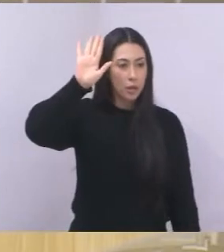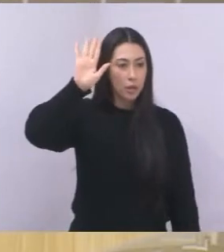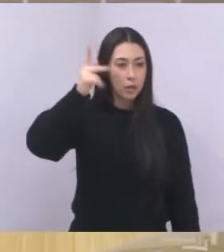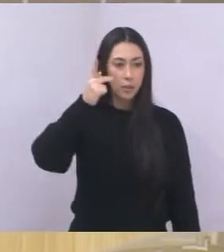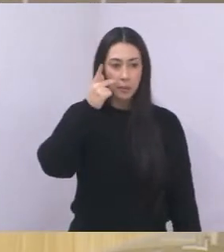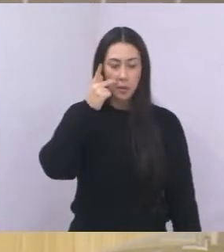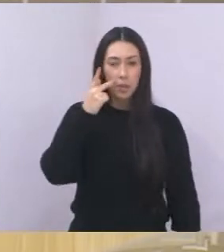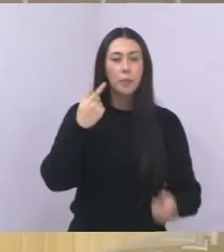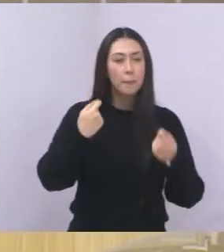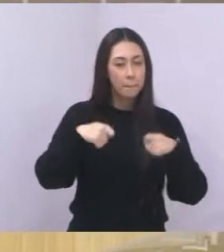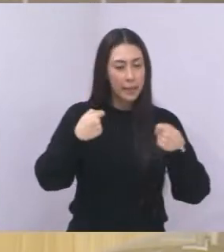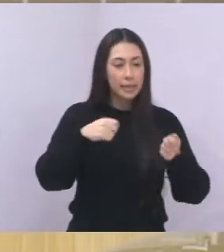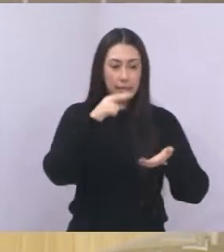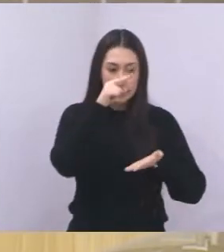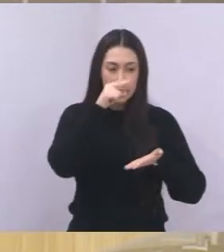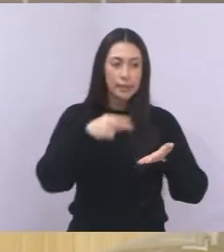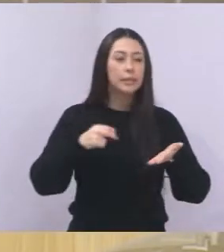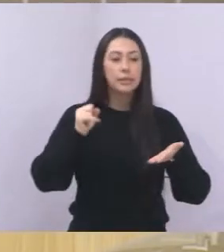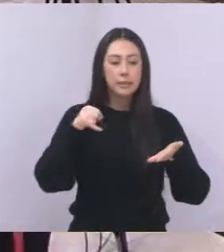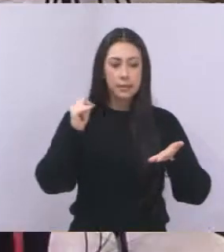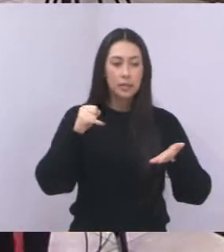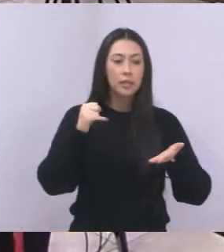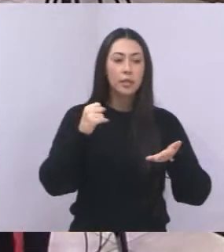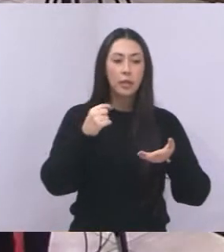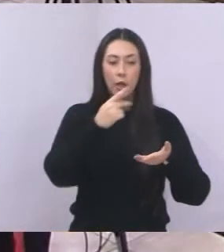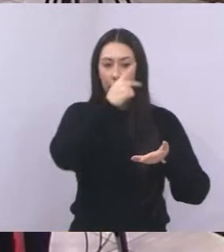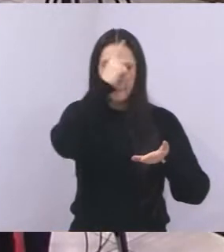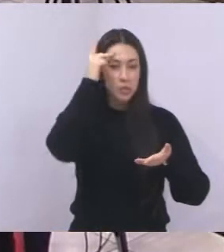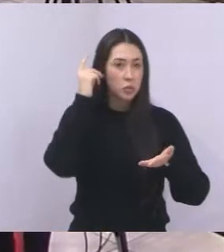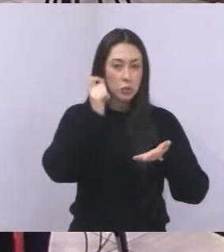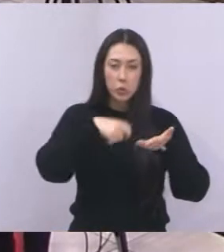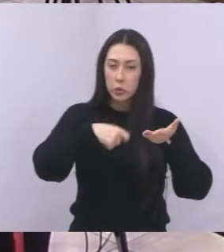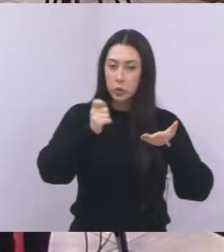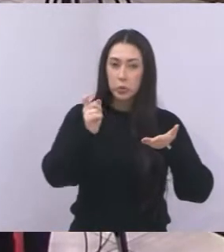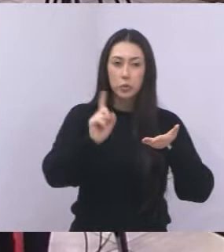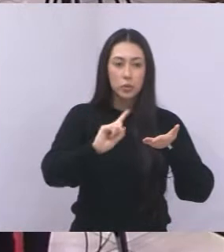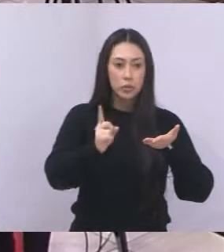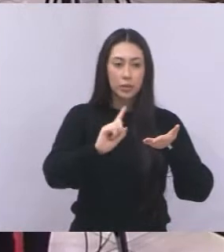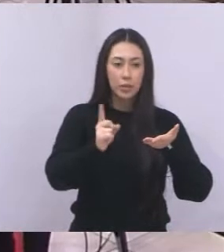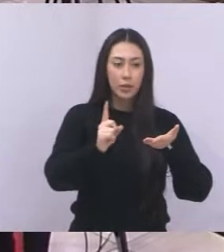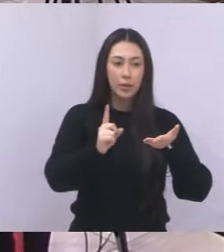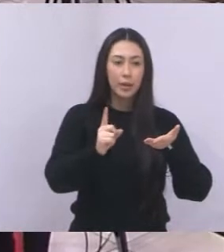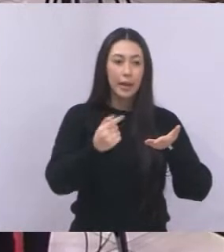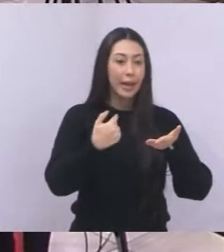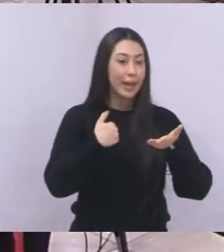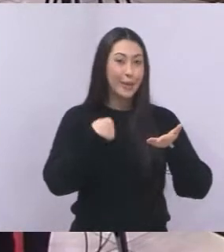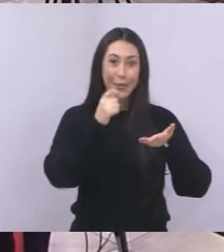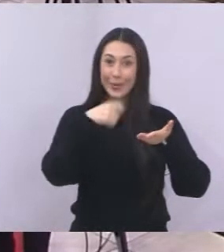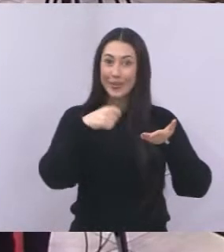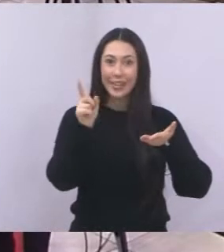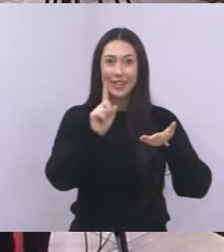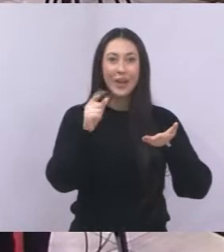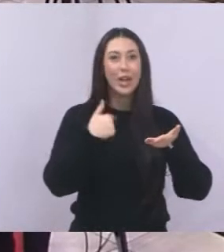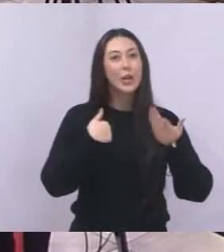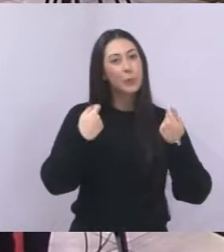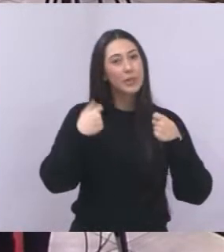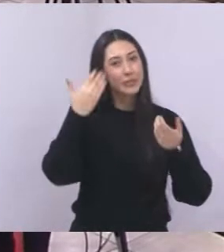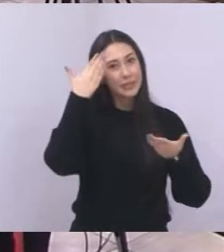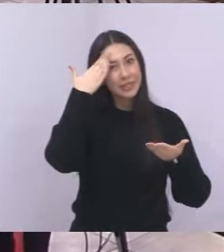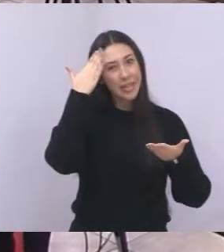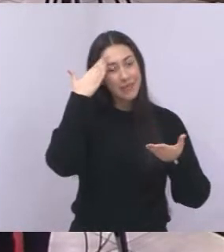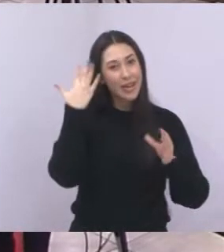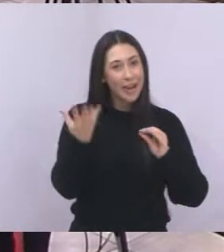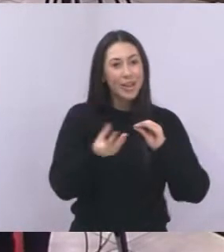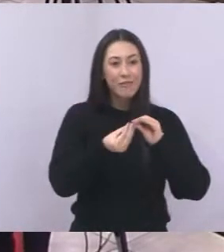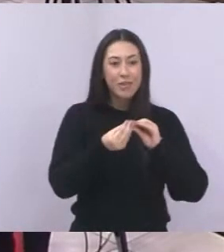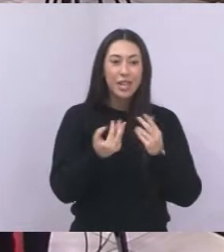é necessário ler... para que os demais que não assinaram, ou quer dizer, eu que não assinei, tenha conhecimento da emenda,